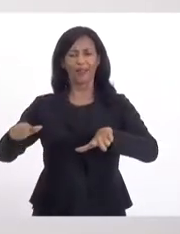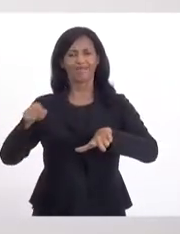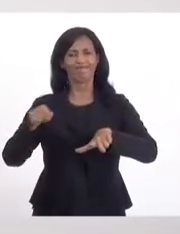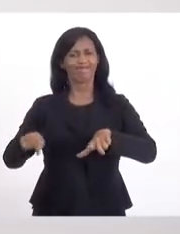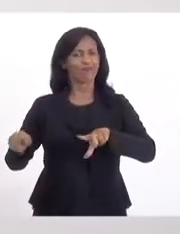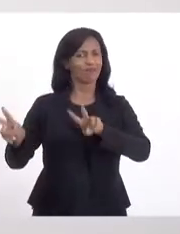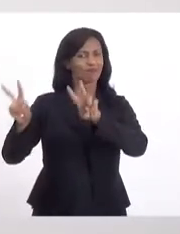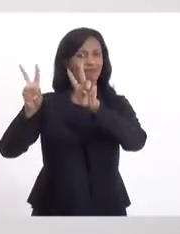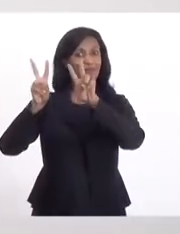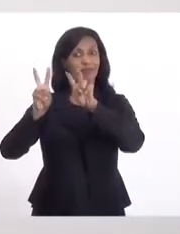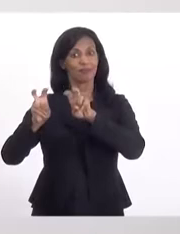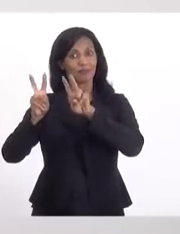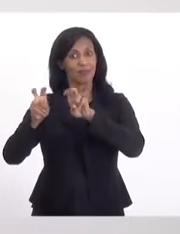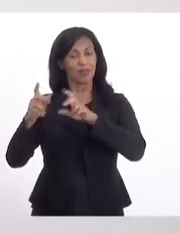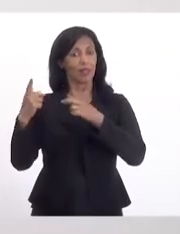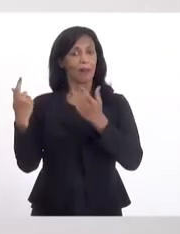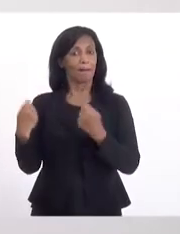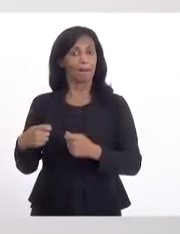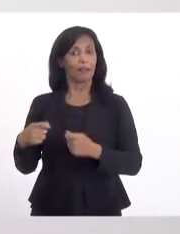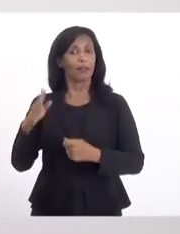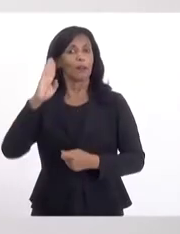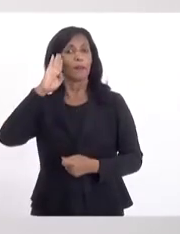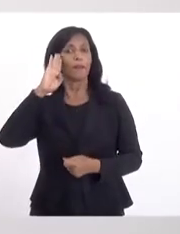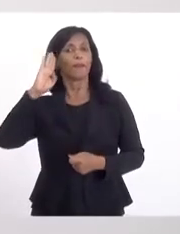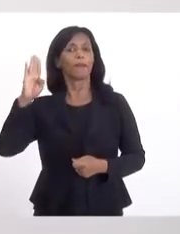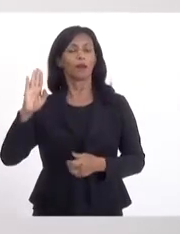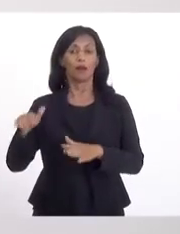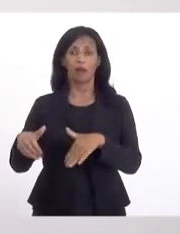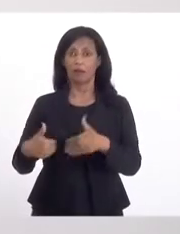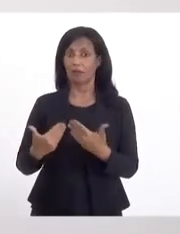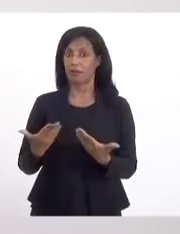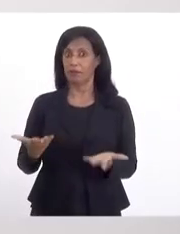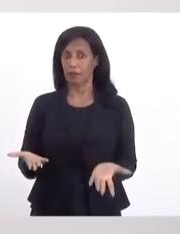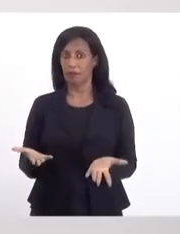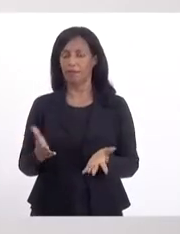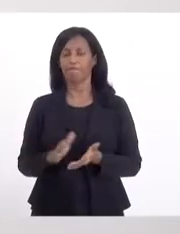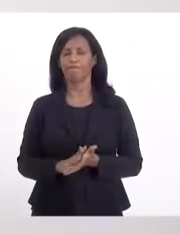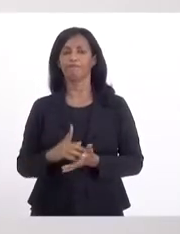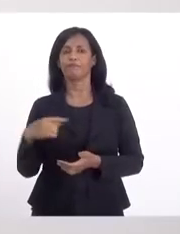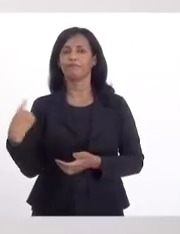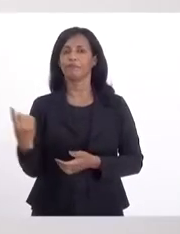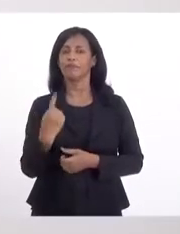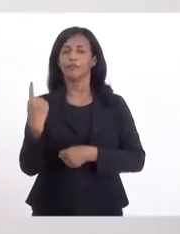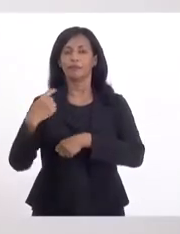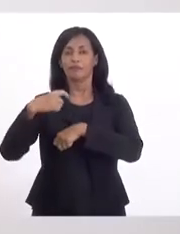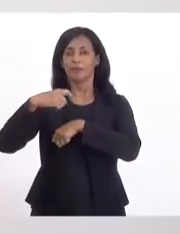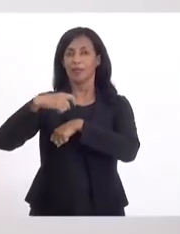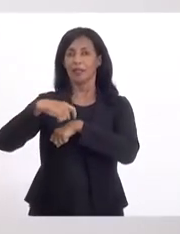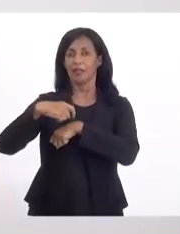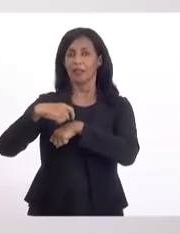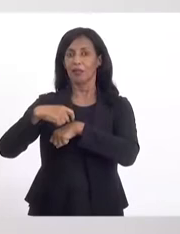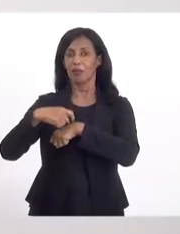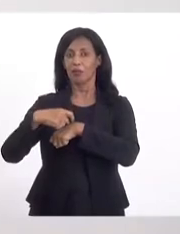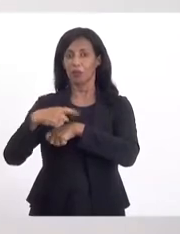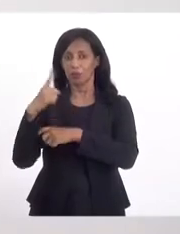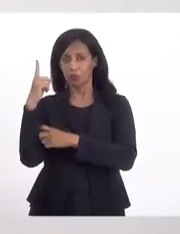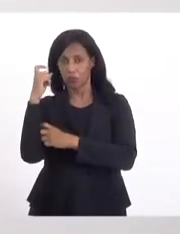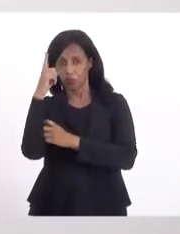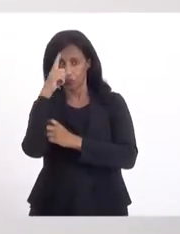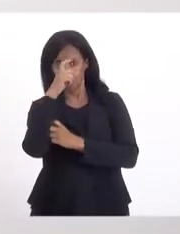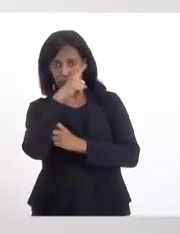aí ter como prioridade. Afinal de contas, a gente está num momento de abismos.